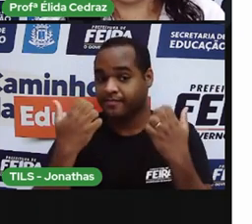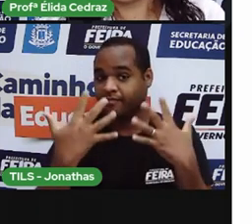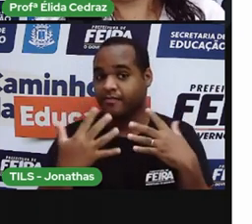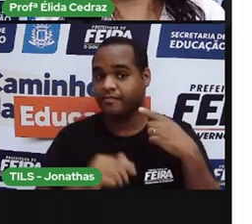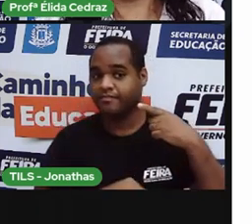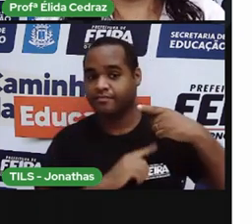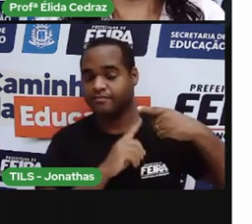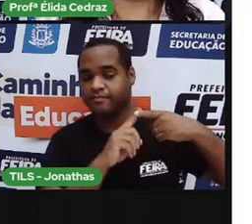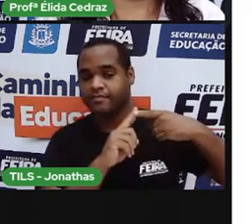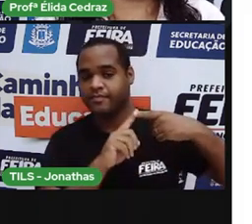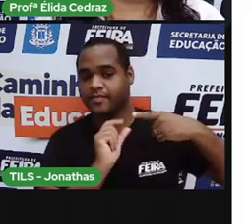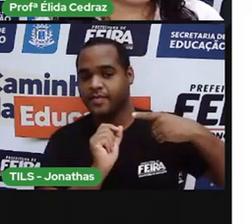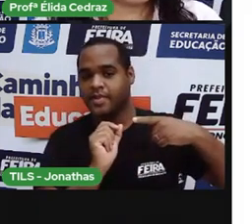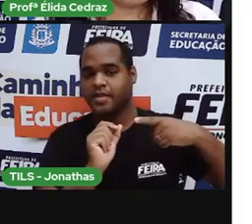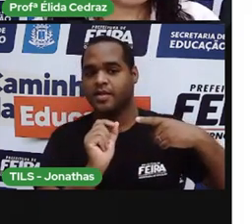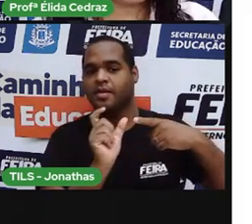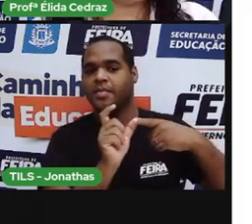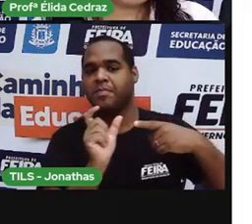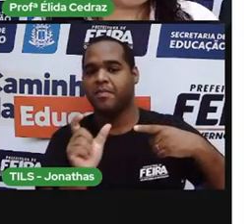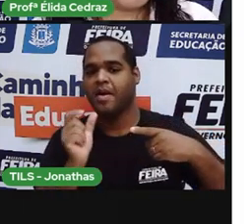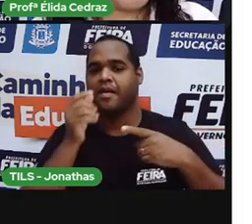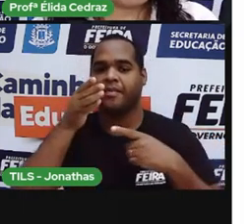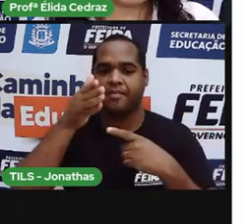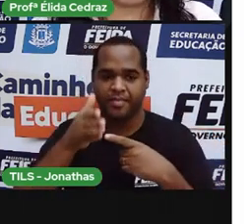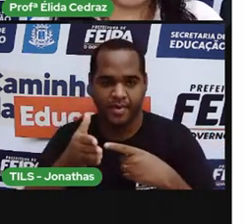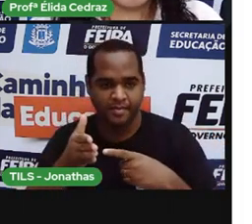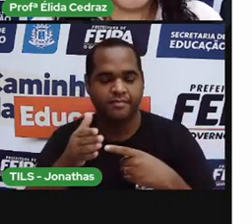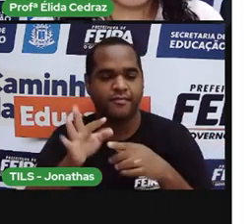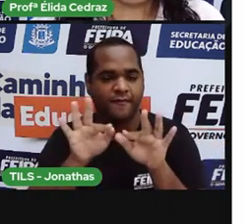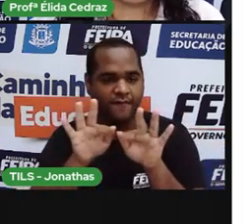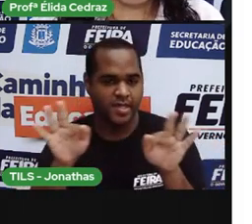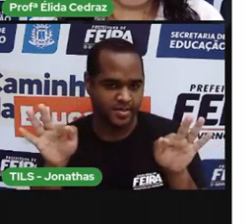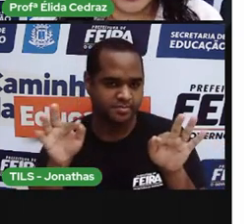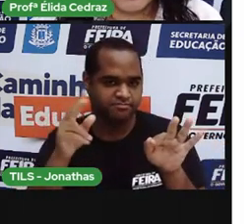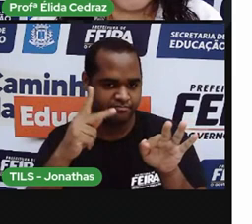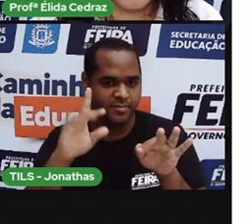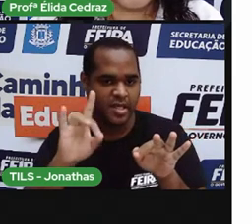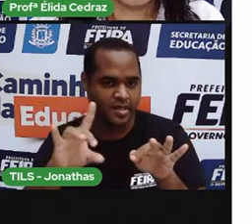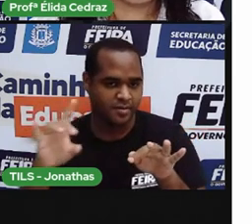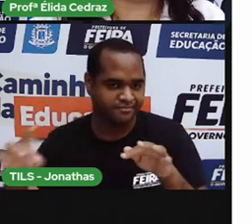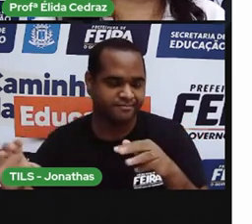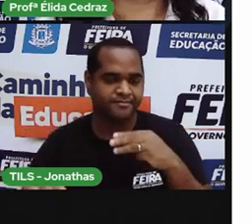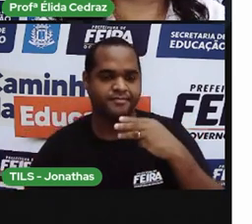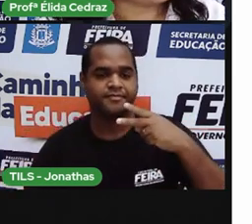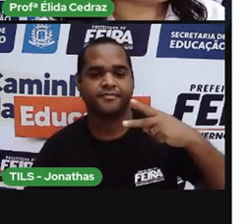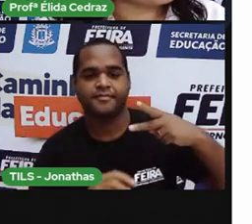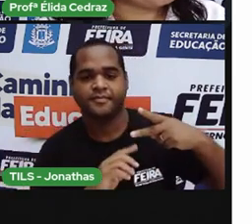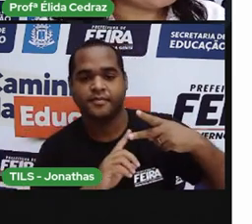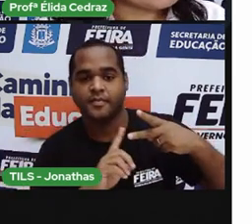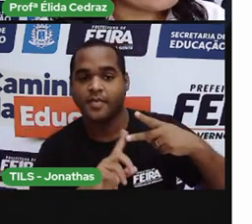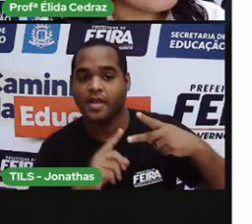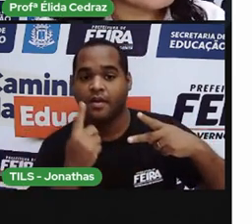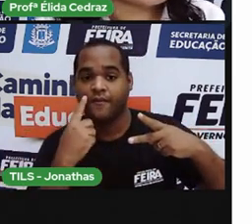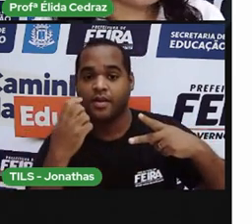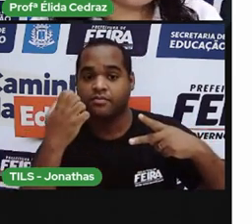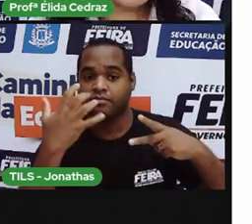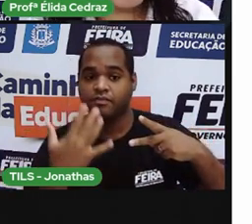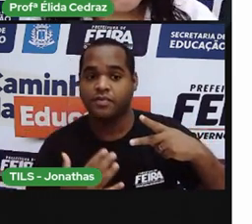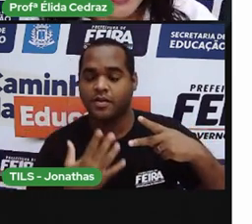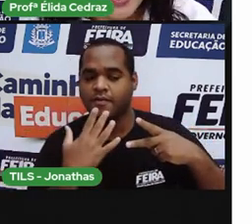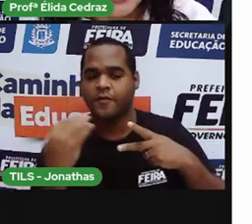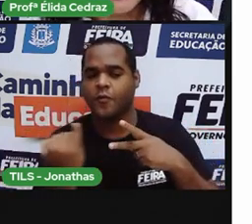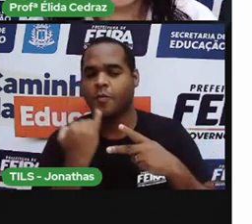hoje. Nós estudamos segmentação das palavras nas frases. A gente precisa ter